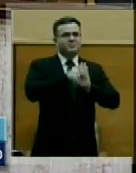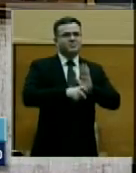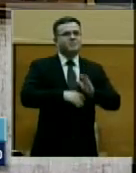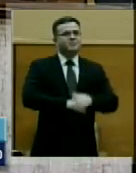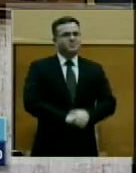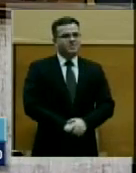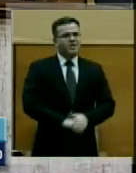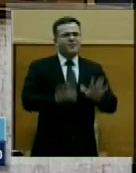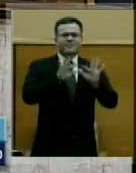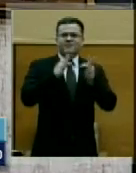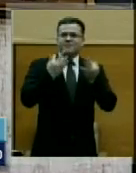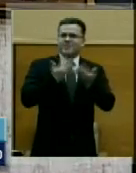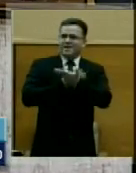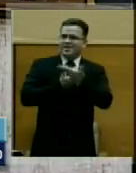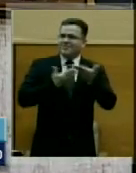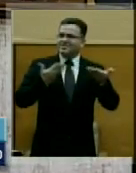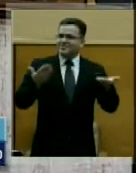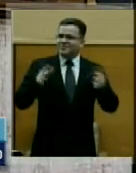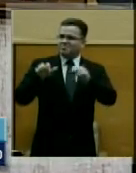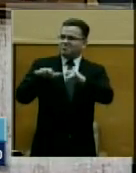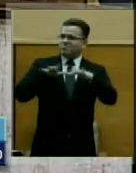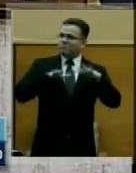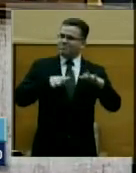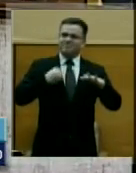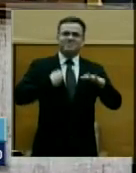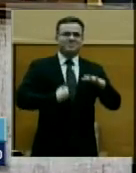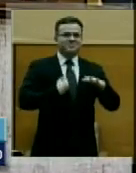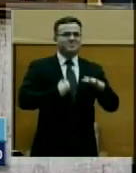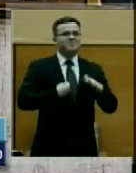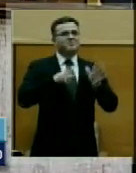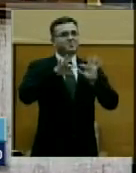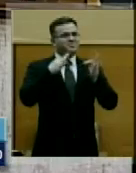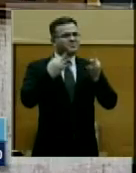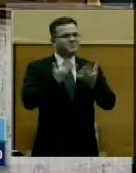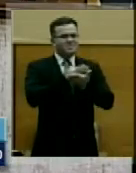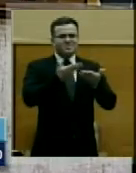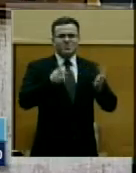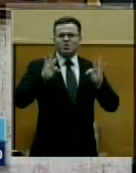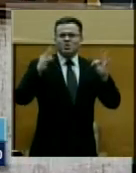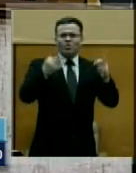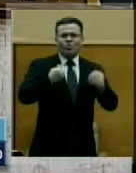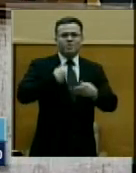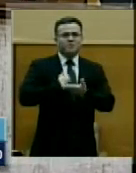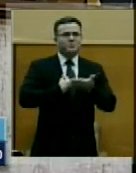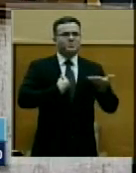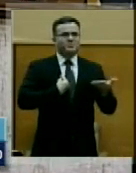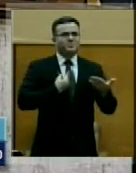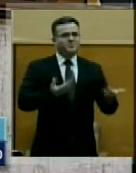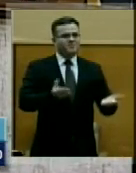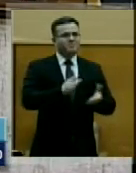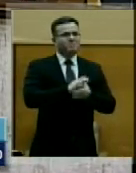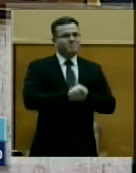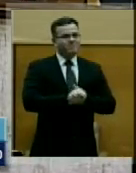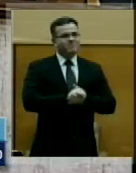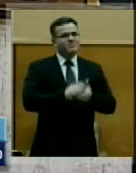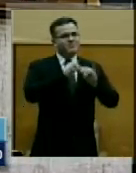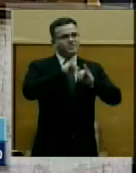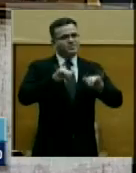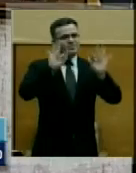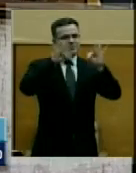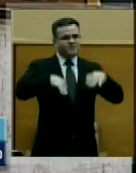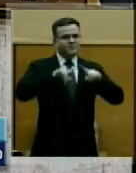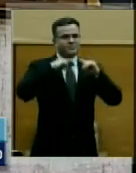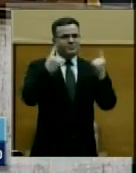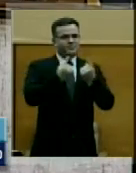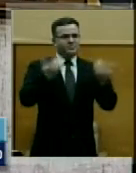aos familiares aqui do homenageado e a todos os presentes. E damos por encerrada a